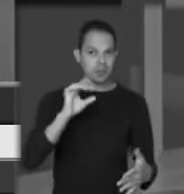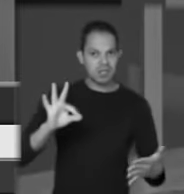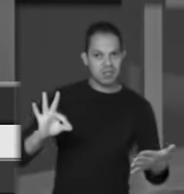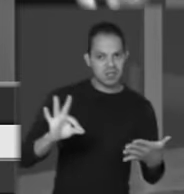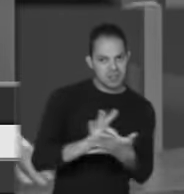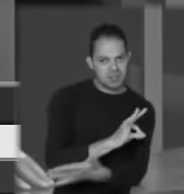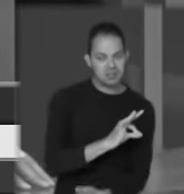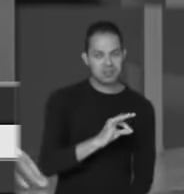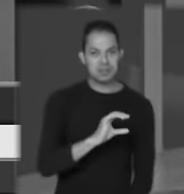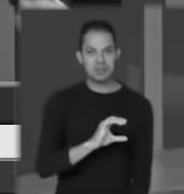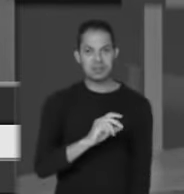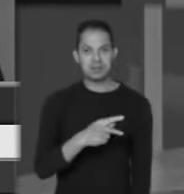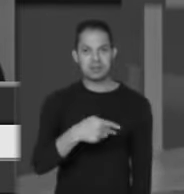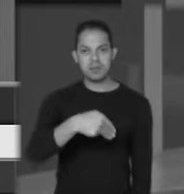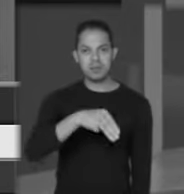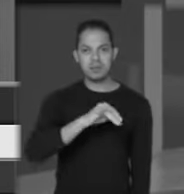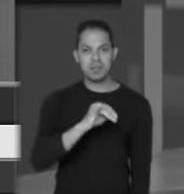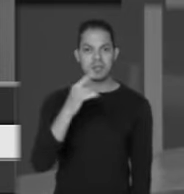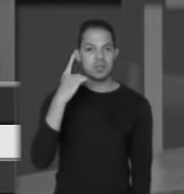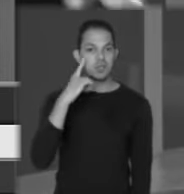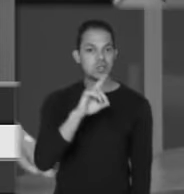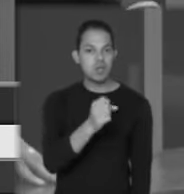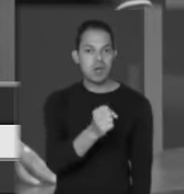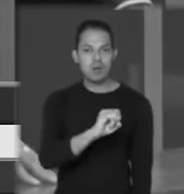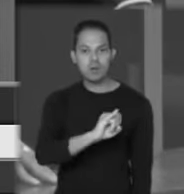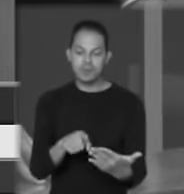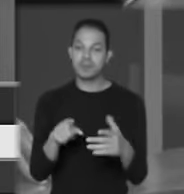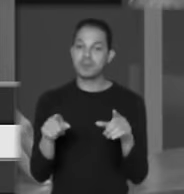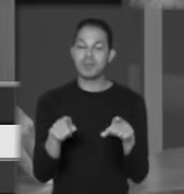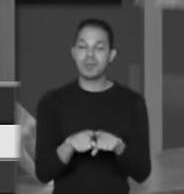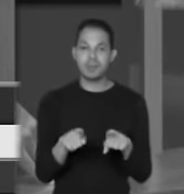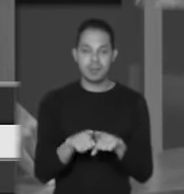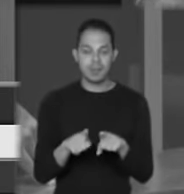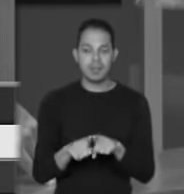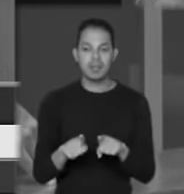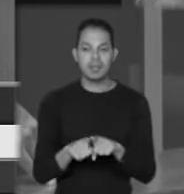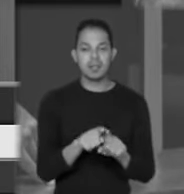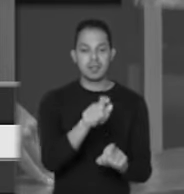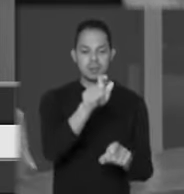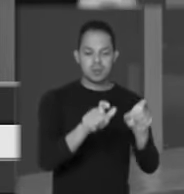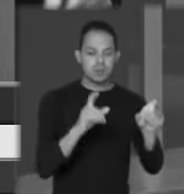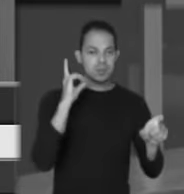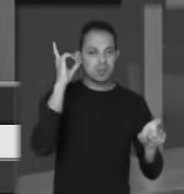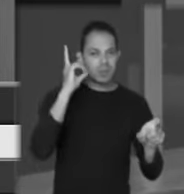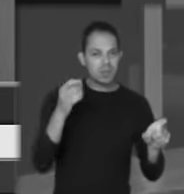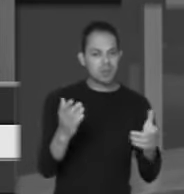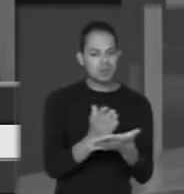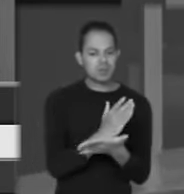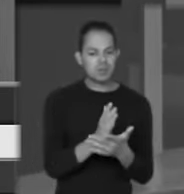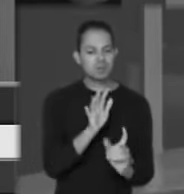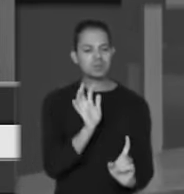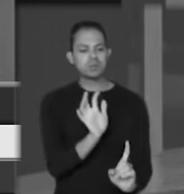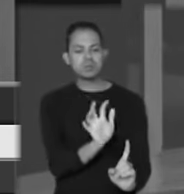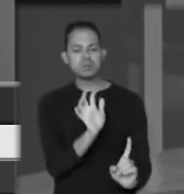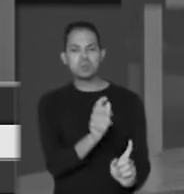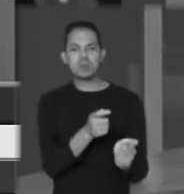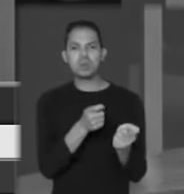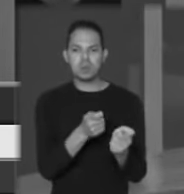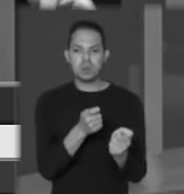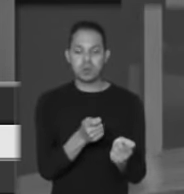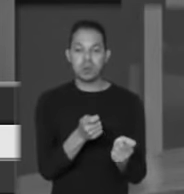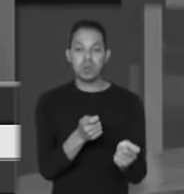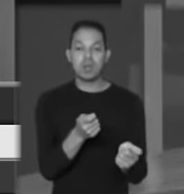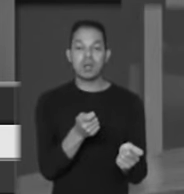do 8 de janeiro, para que retirem as assinaturas, sendo pressionados sob a oferta de 60